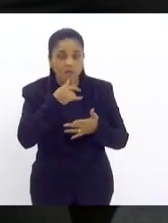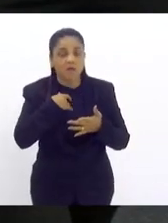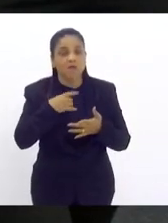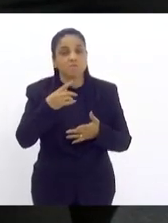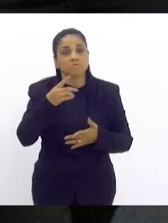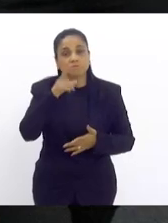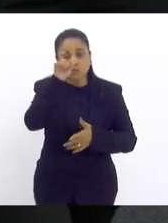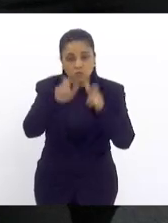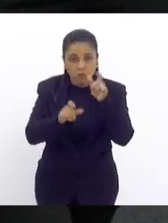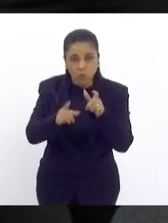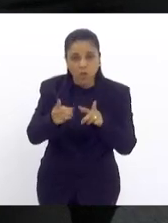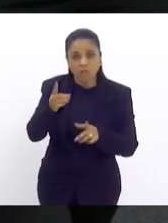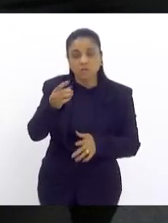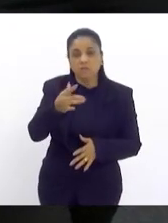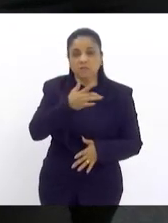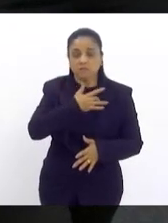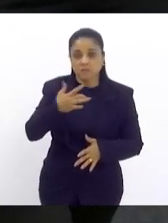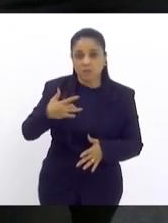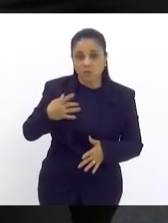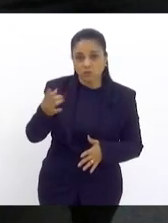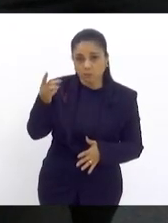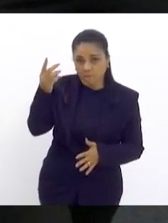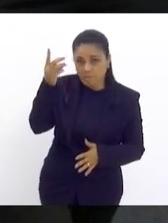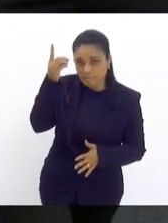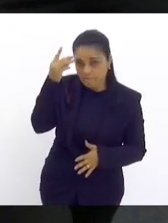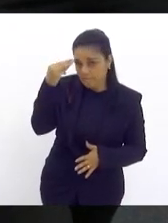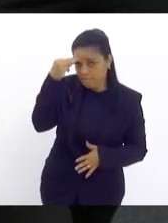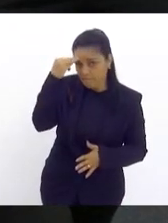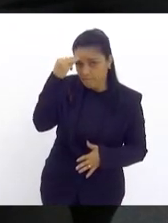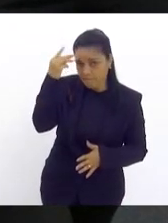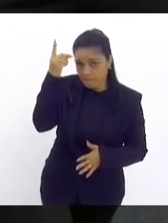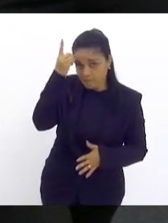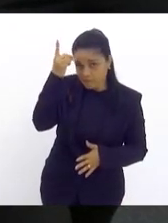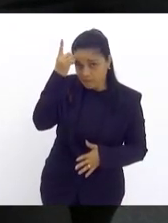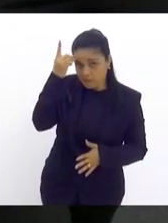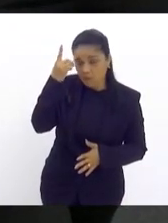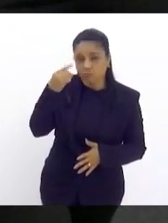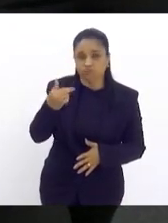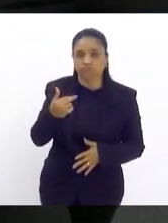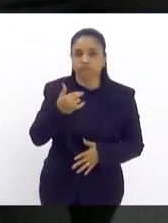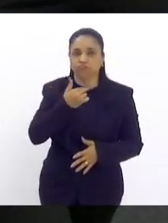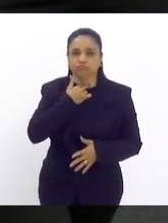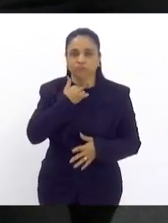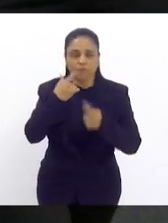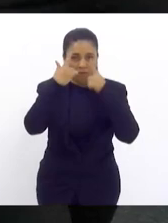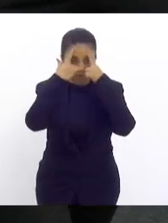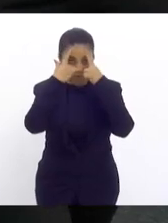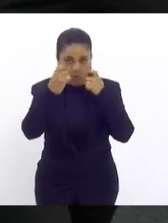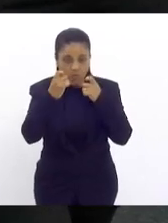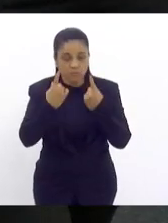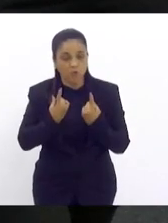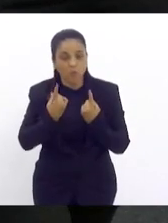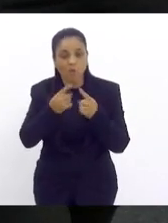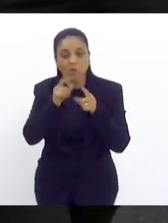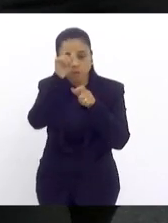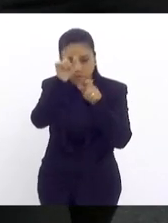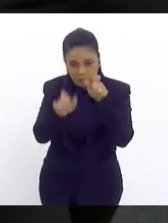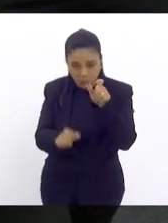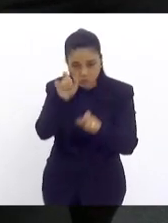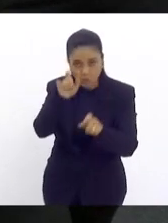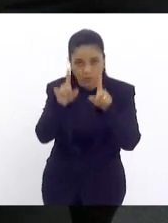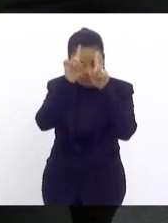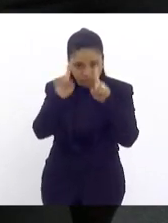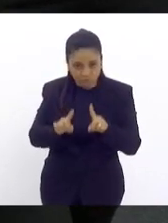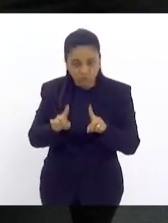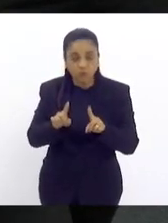saúde mental e com todos que foram atingidas de alguma maneira E ele fala que não devemos relacionar qualquer tipo de violência pessoas com deficiência pessoas que tem uma questão